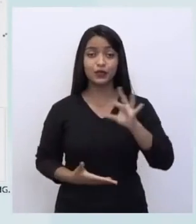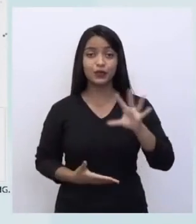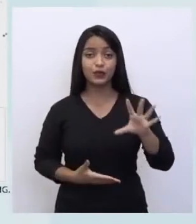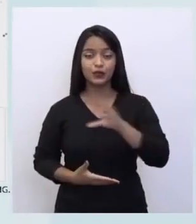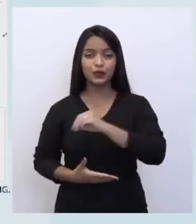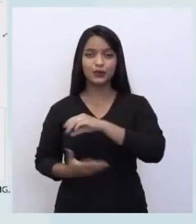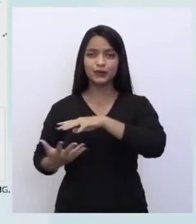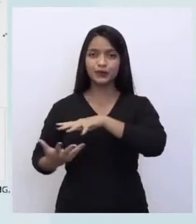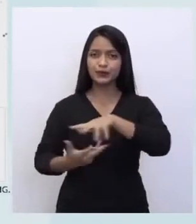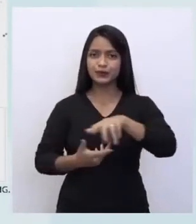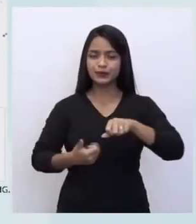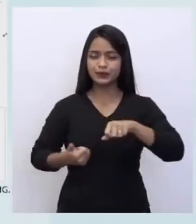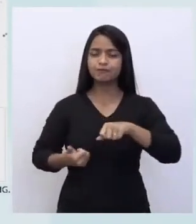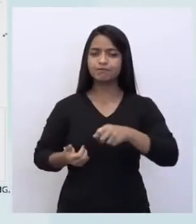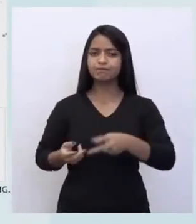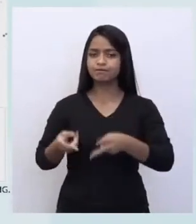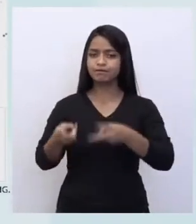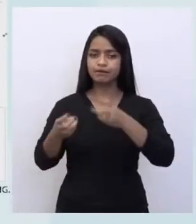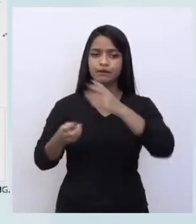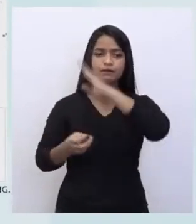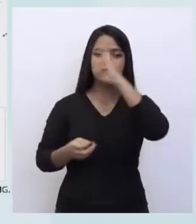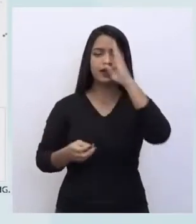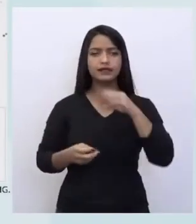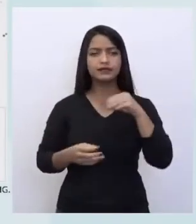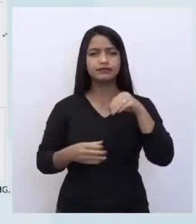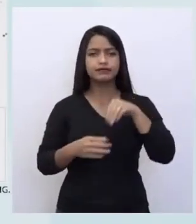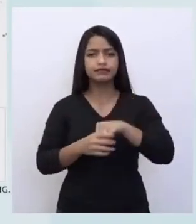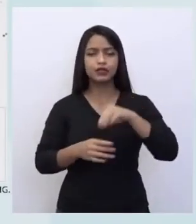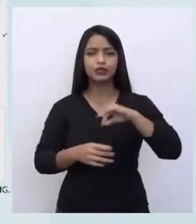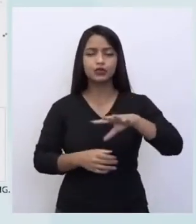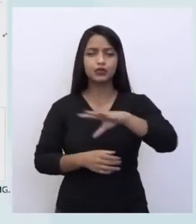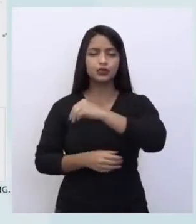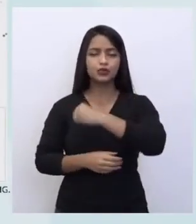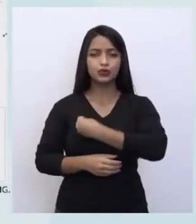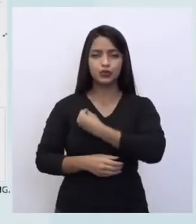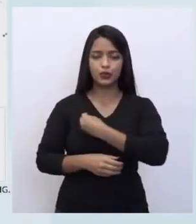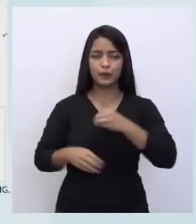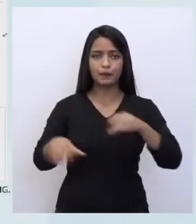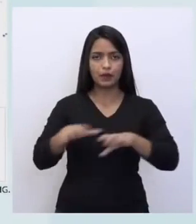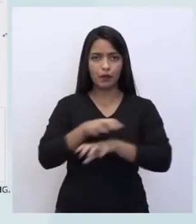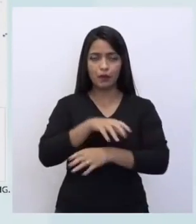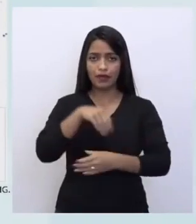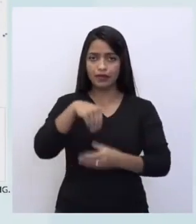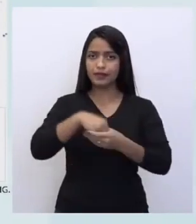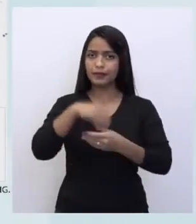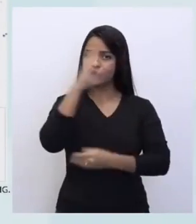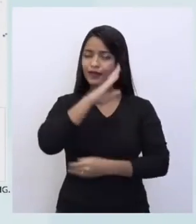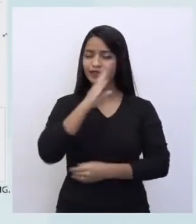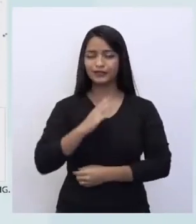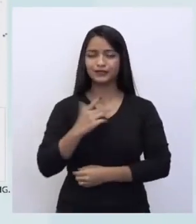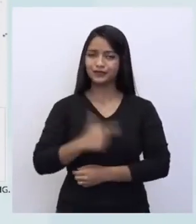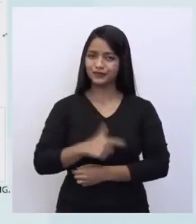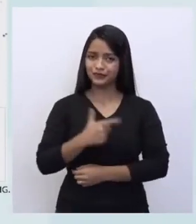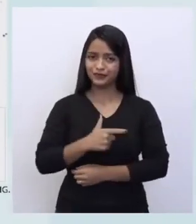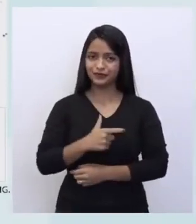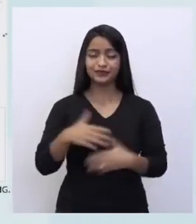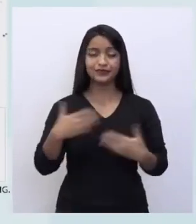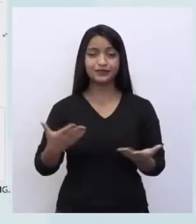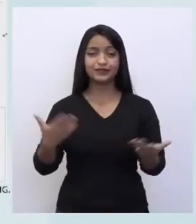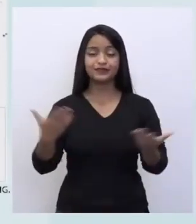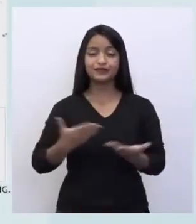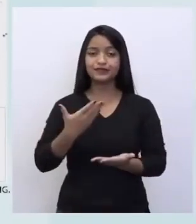do mundo, o Brasil ele não contempla todos os biomas em seu território. E diante disso, nós vamos estudar um